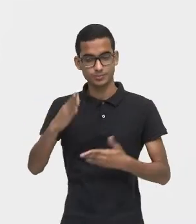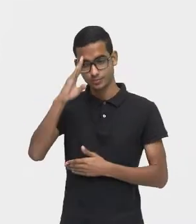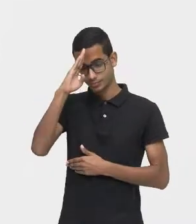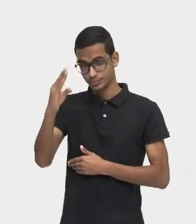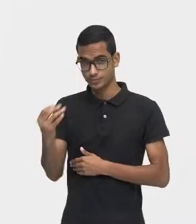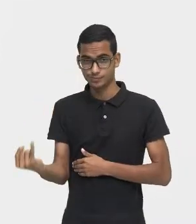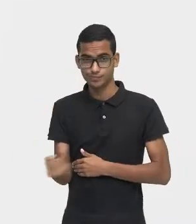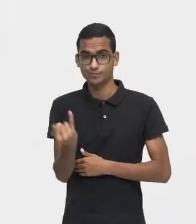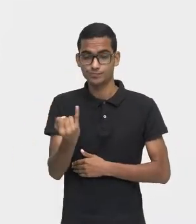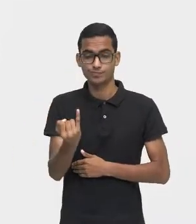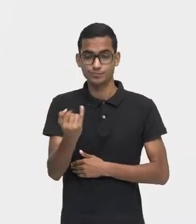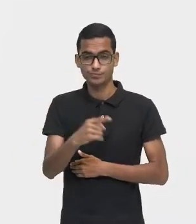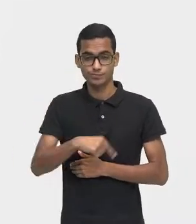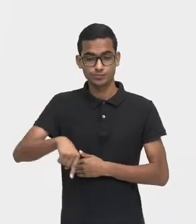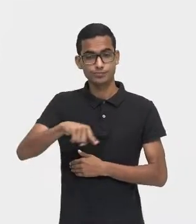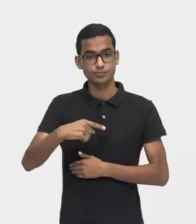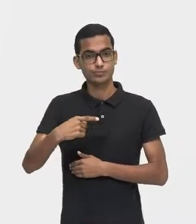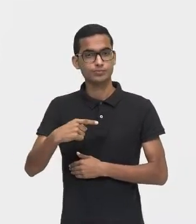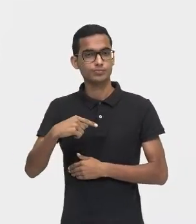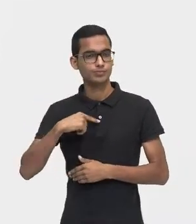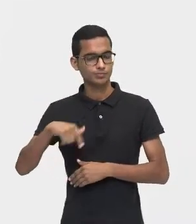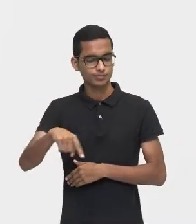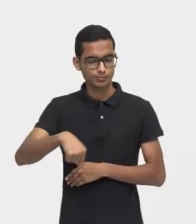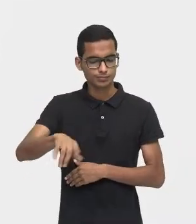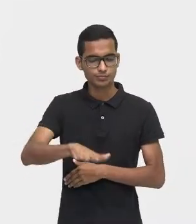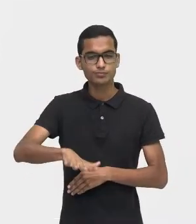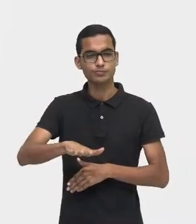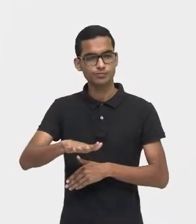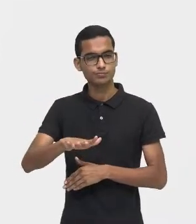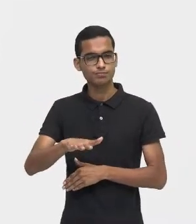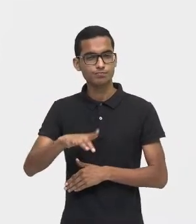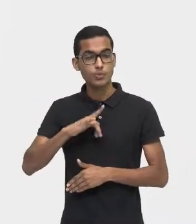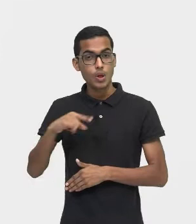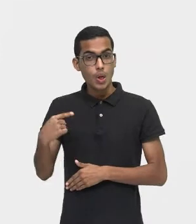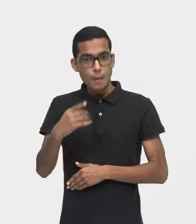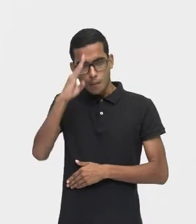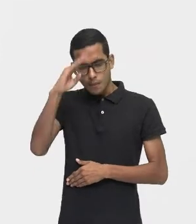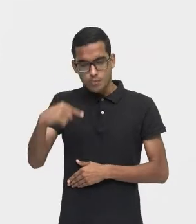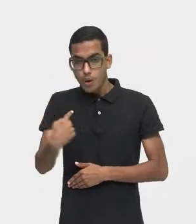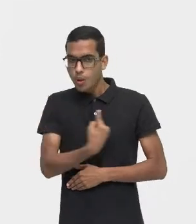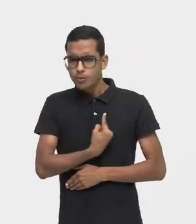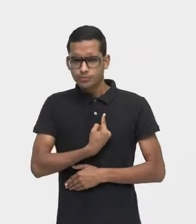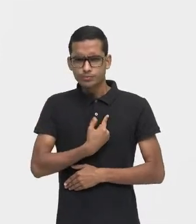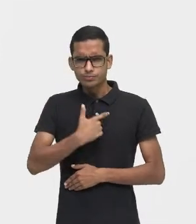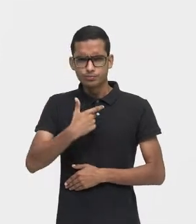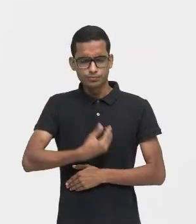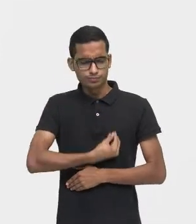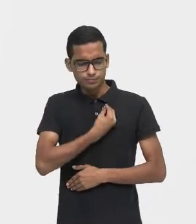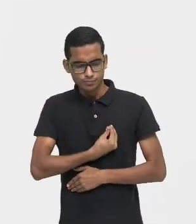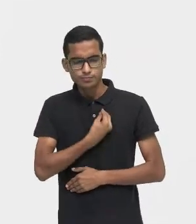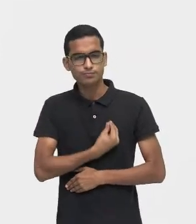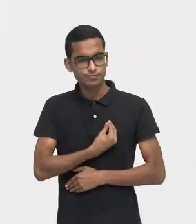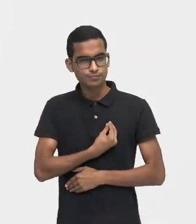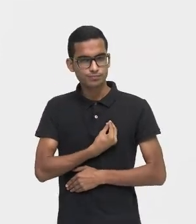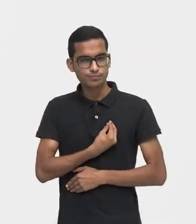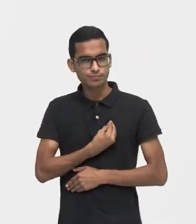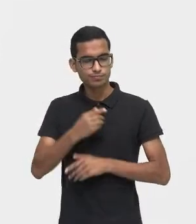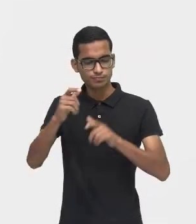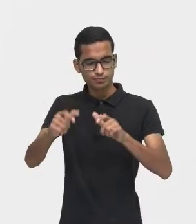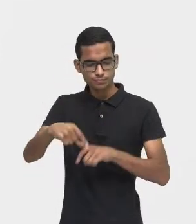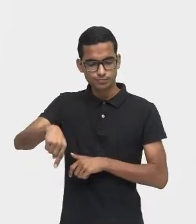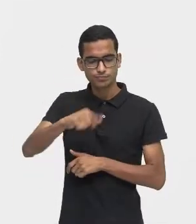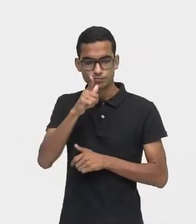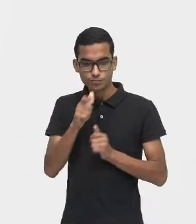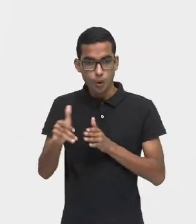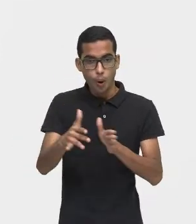região, principalmente nós que vivemos aqui, né? Então, a gente tem que verificar também que vai existir